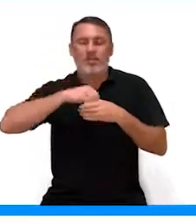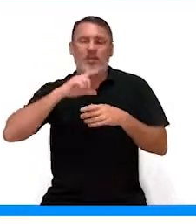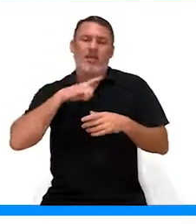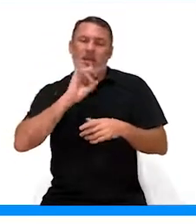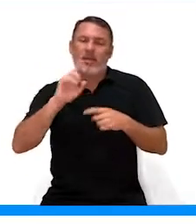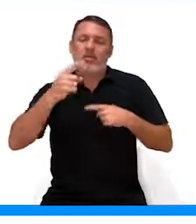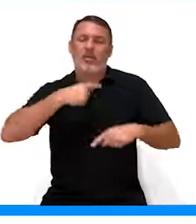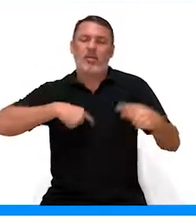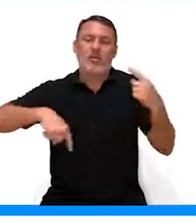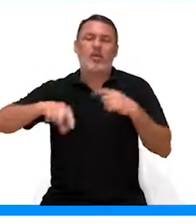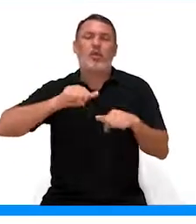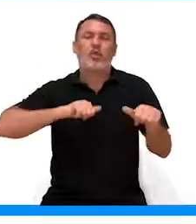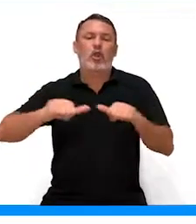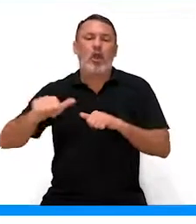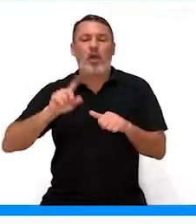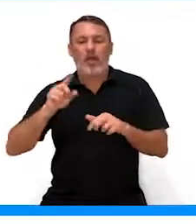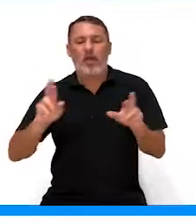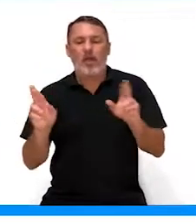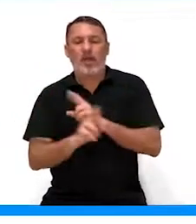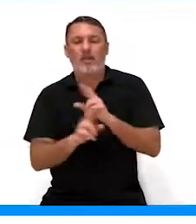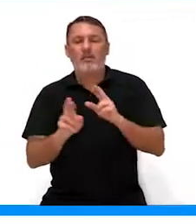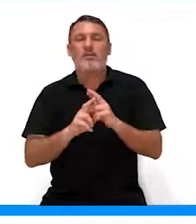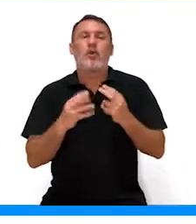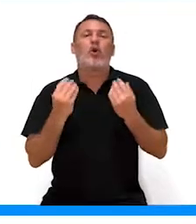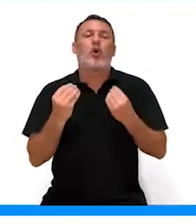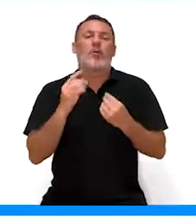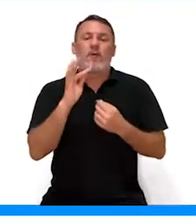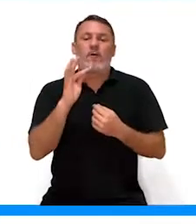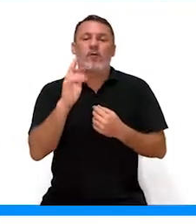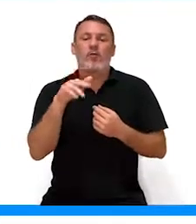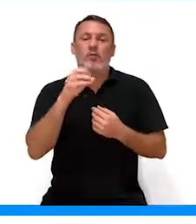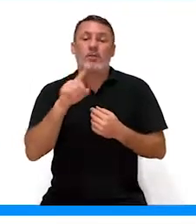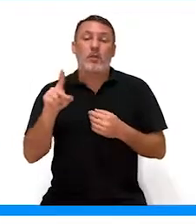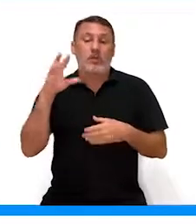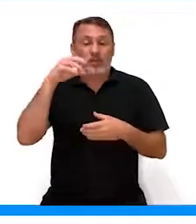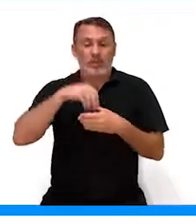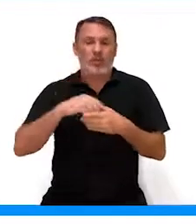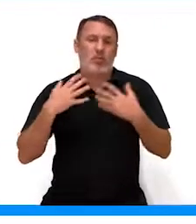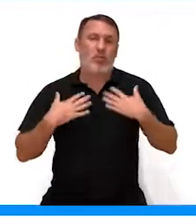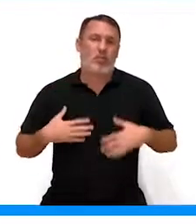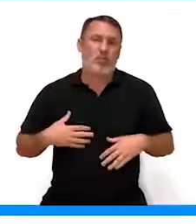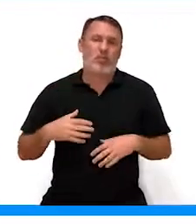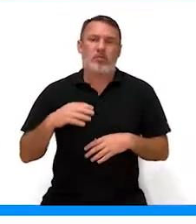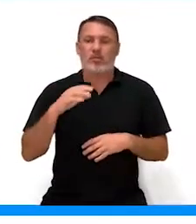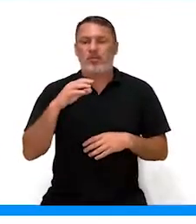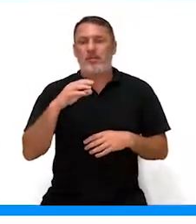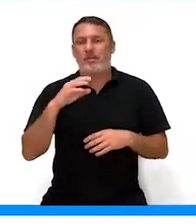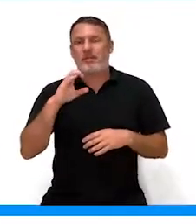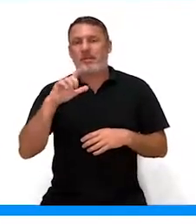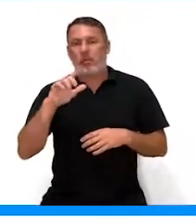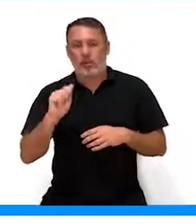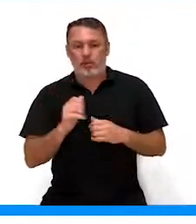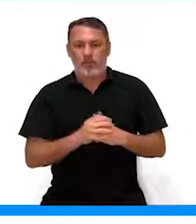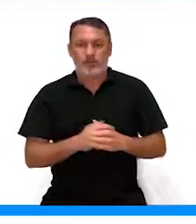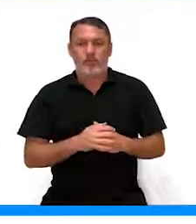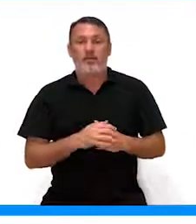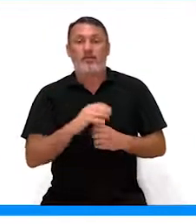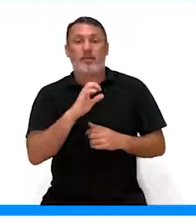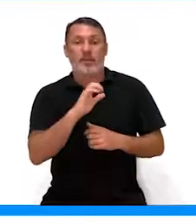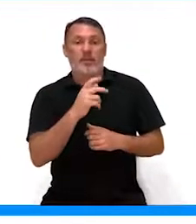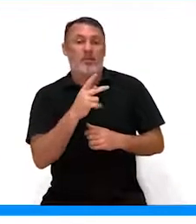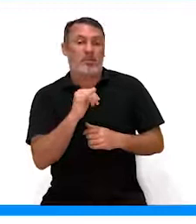então facilita esse processo de troca. Então, isso está relacionado com a função da célula dentro do corpo, tá? Do